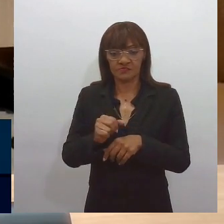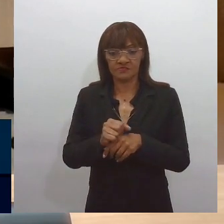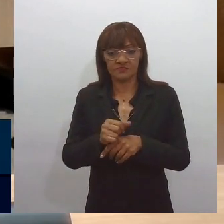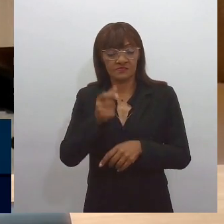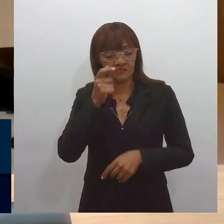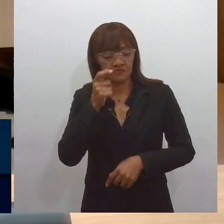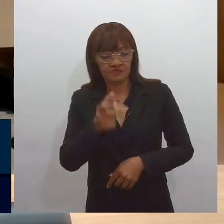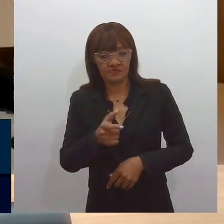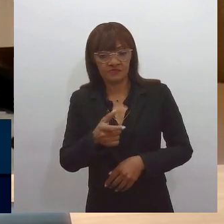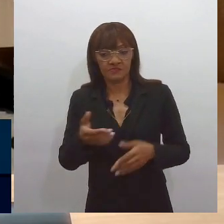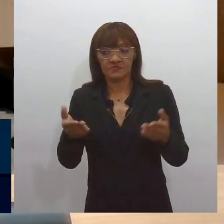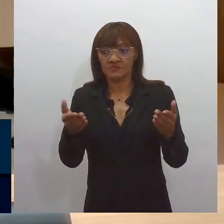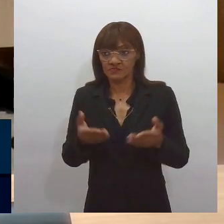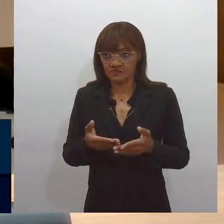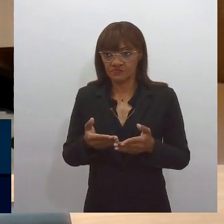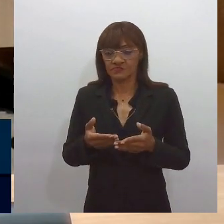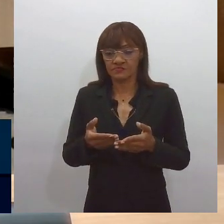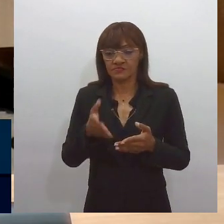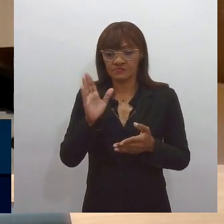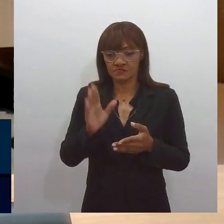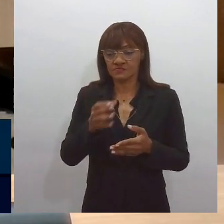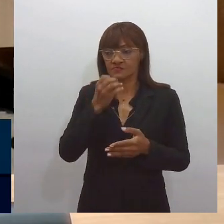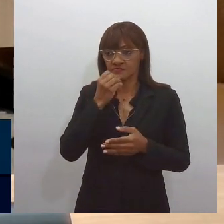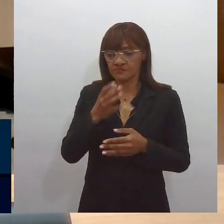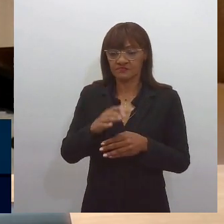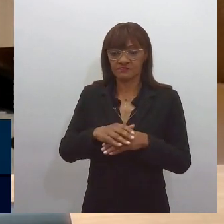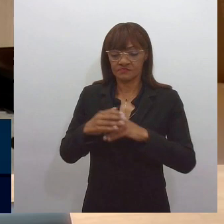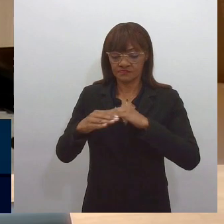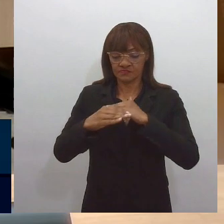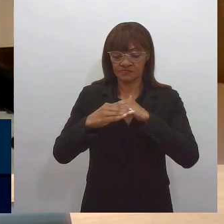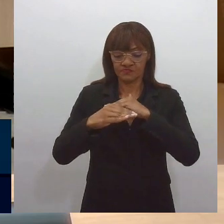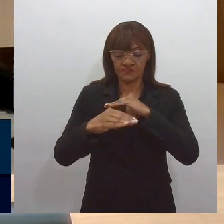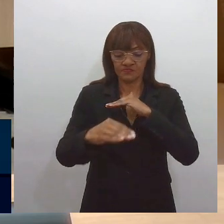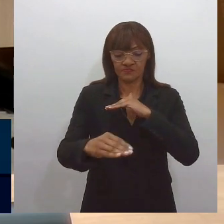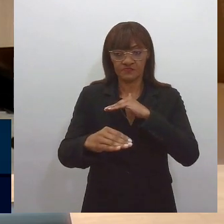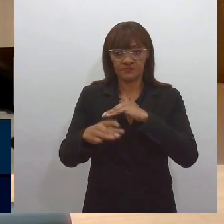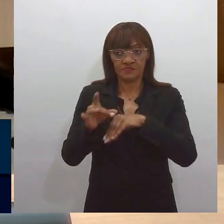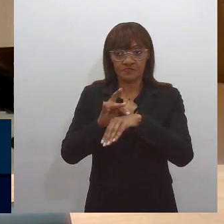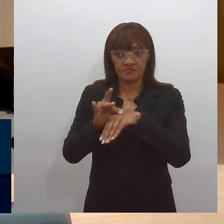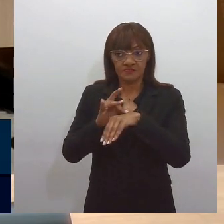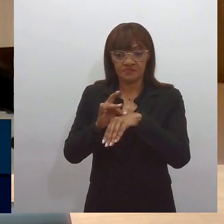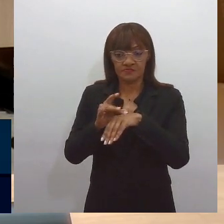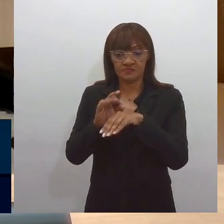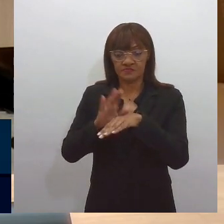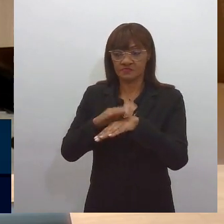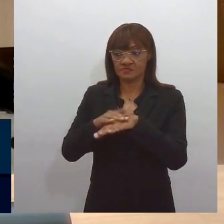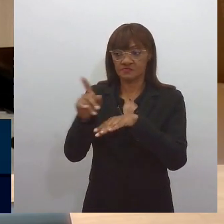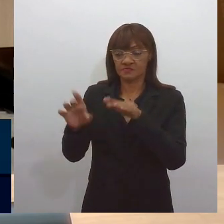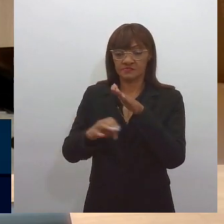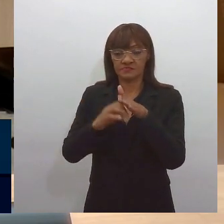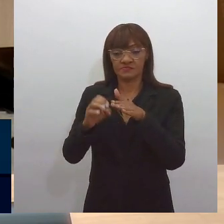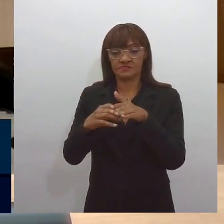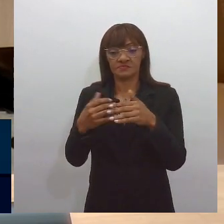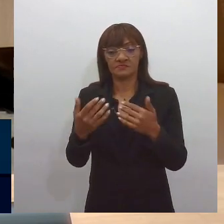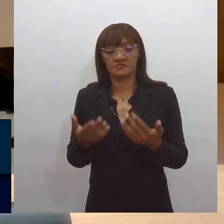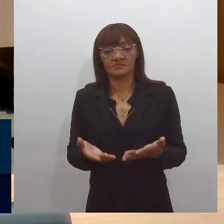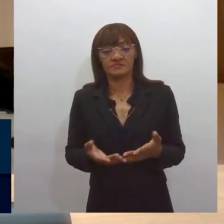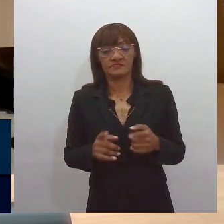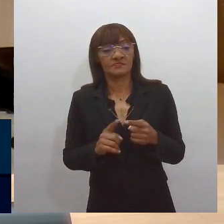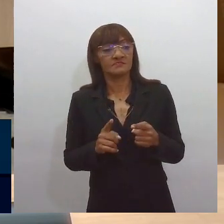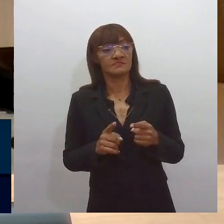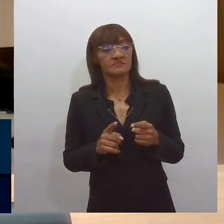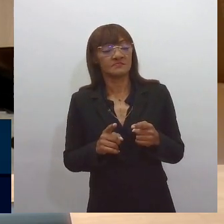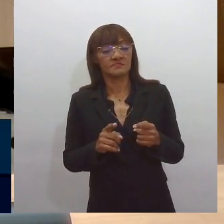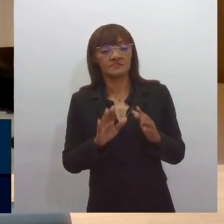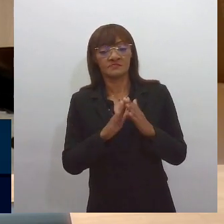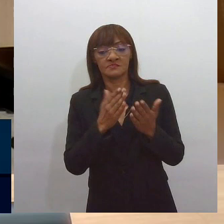asfalta de solo dessa empresa justamente pela dificuldade das escolas técnica que tem eu não sei como é que tá o laboratório do denit hoje